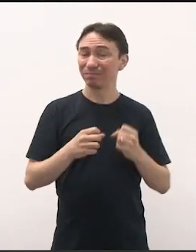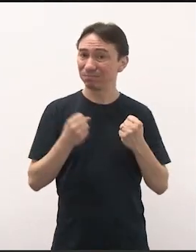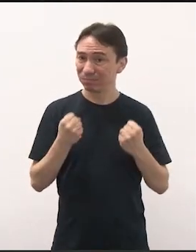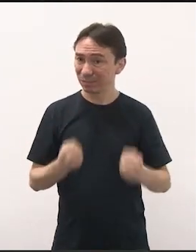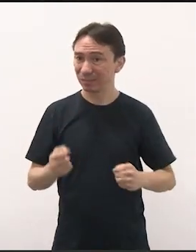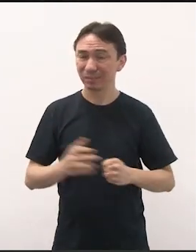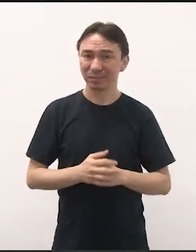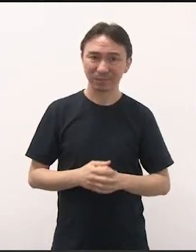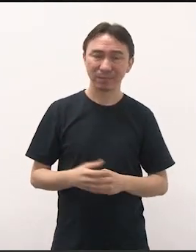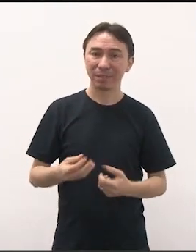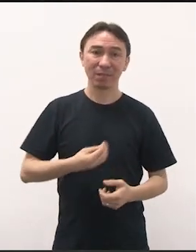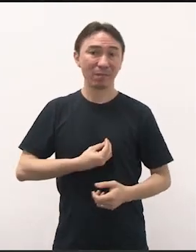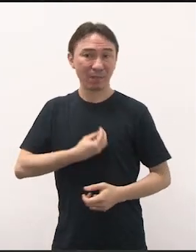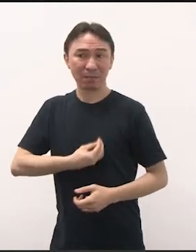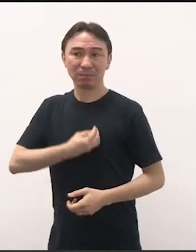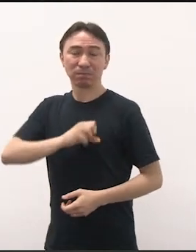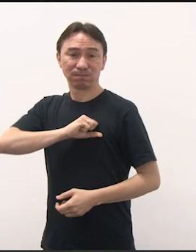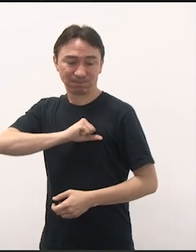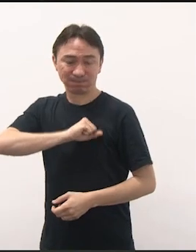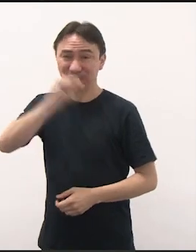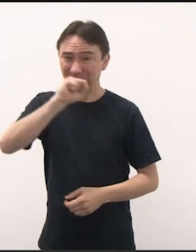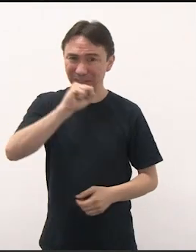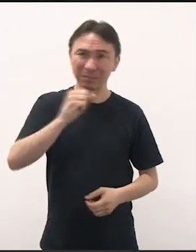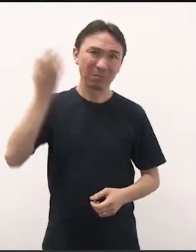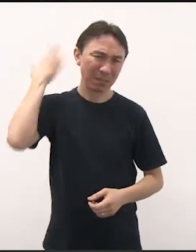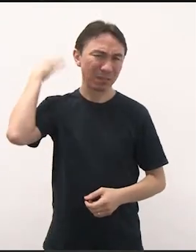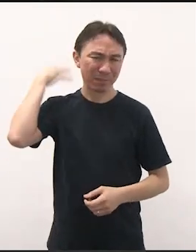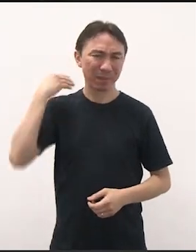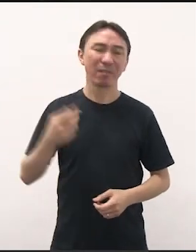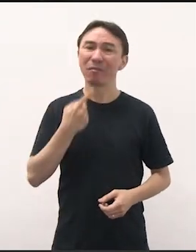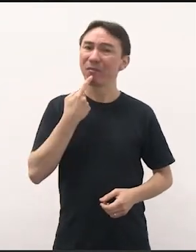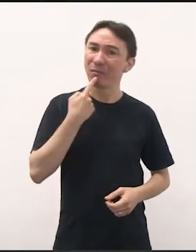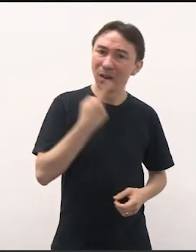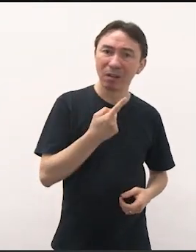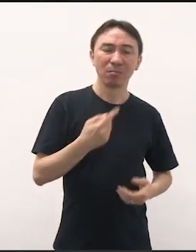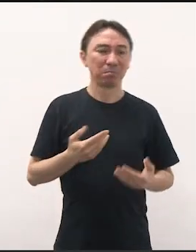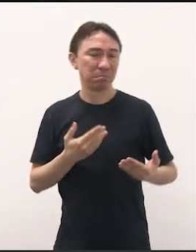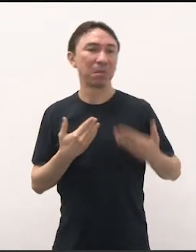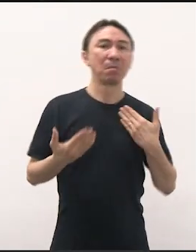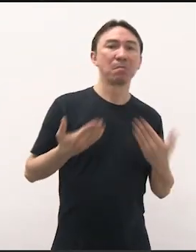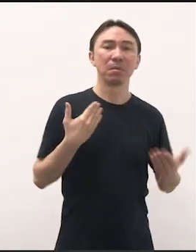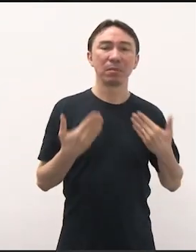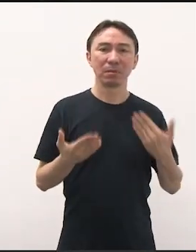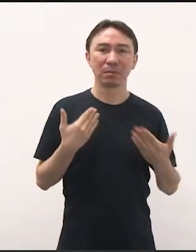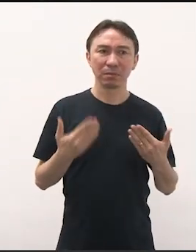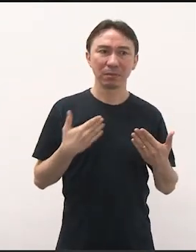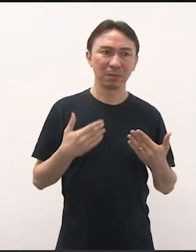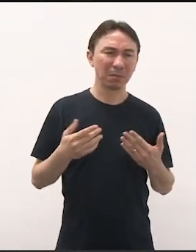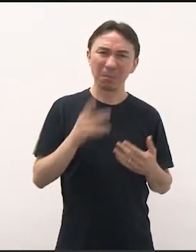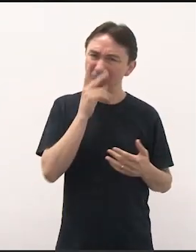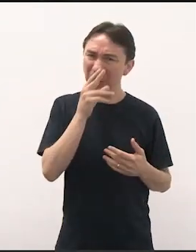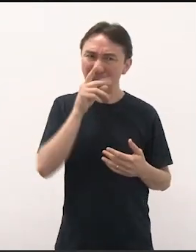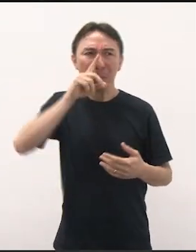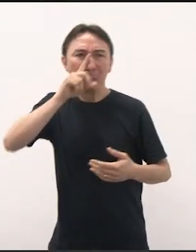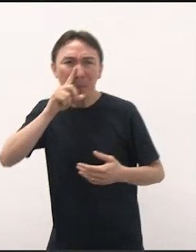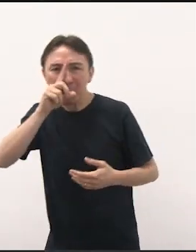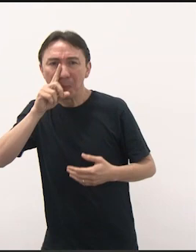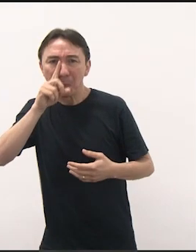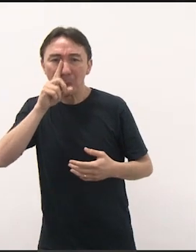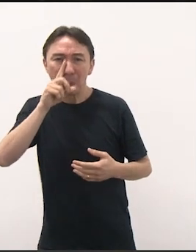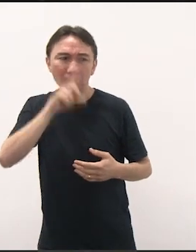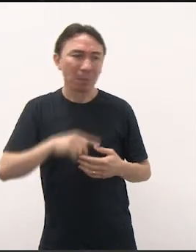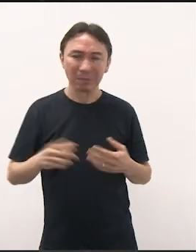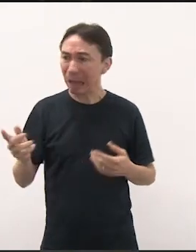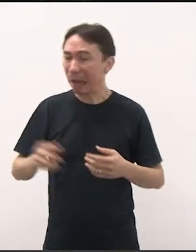de suicídio há algum tempo atrás muito abertamente que aquilo representava um risco para suicídio, né? Mas eu acho que quando a